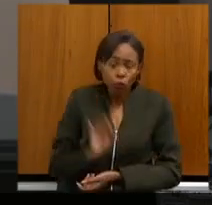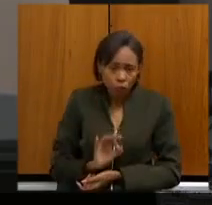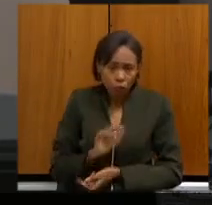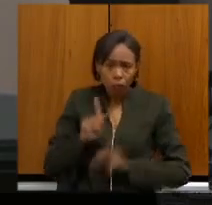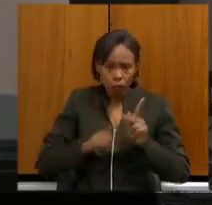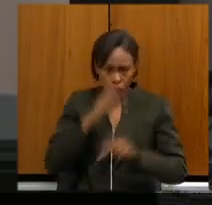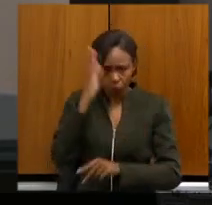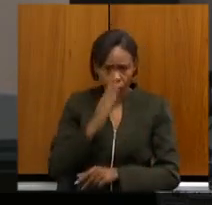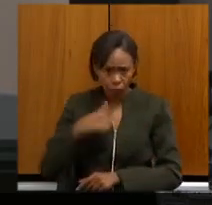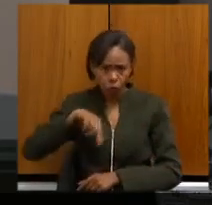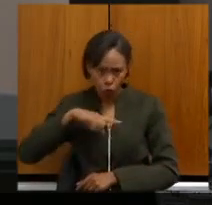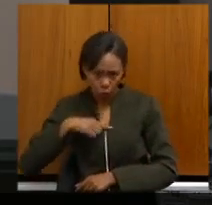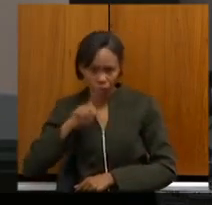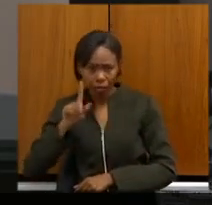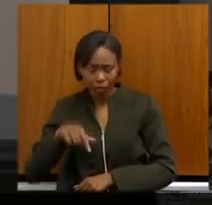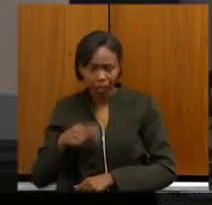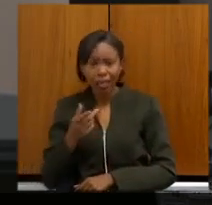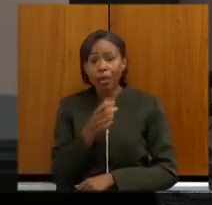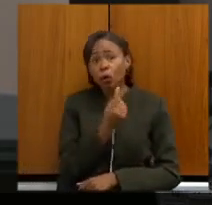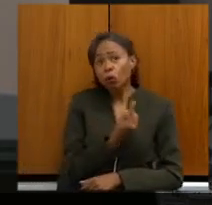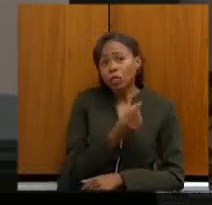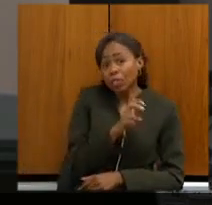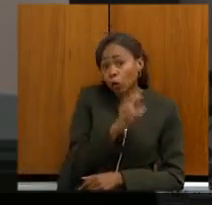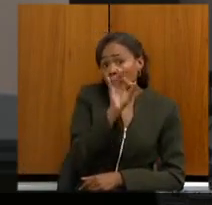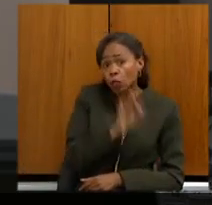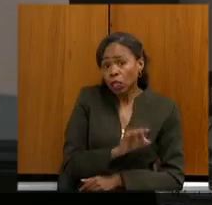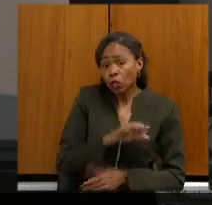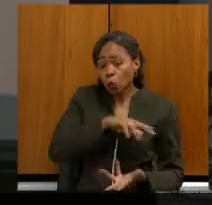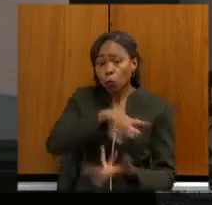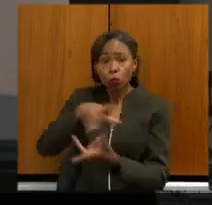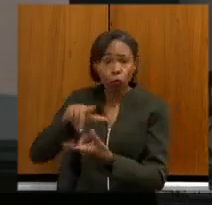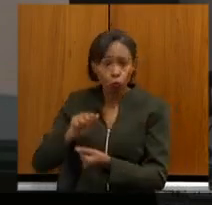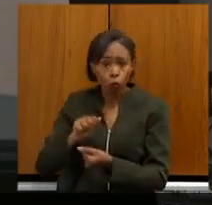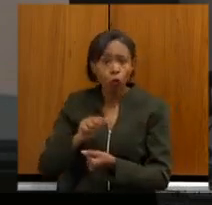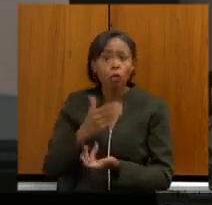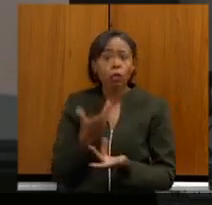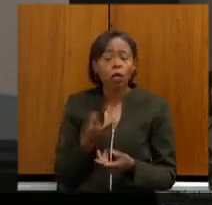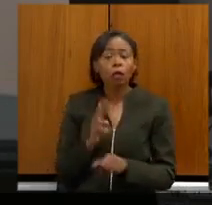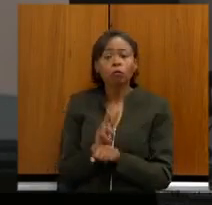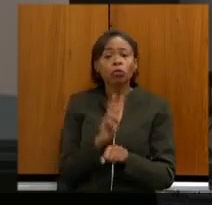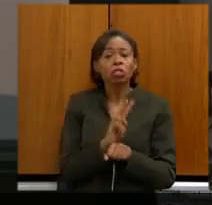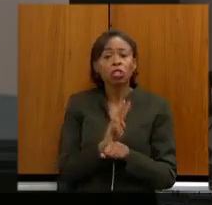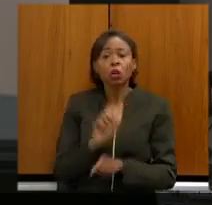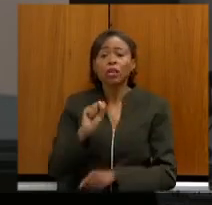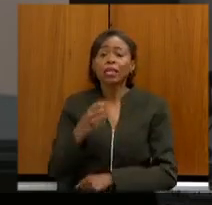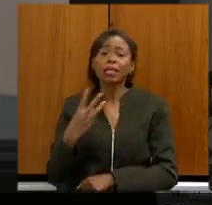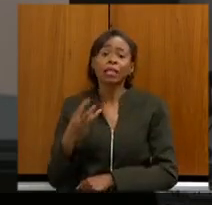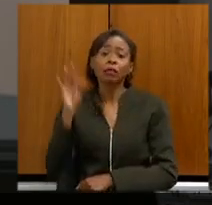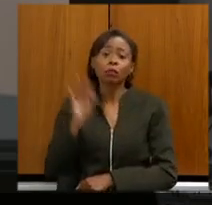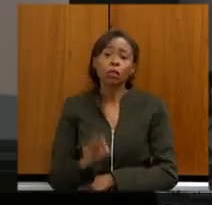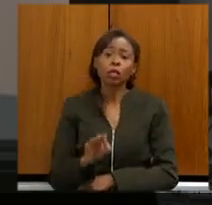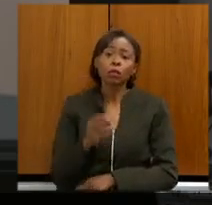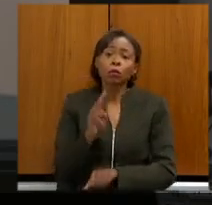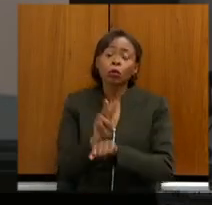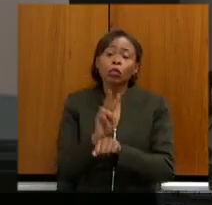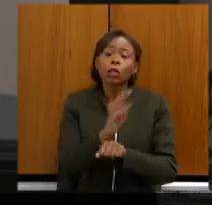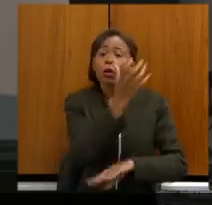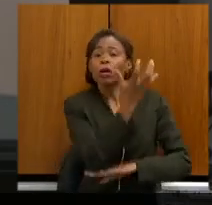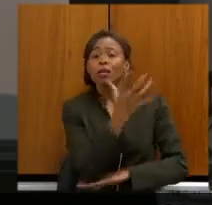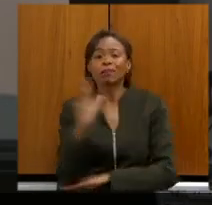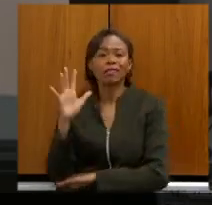brasileira se somos cinco porcento da população do mundo mais protegido em torno de oitenta e três por cento da biodiversidade